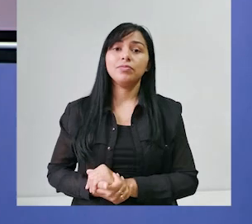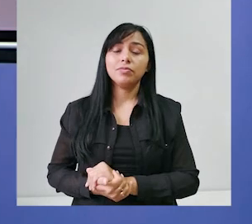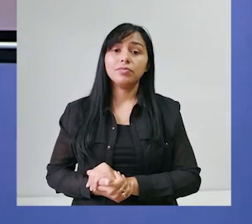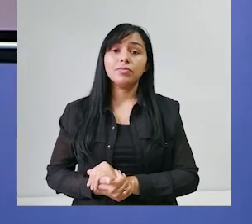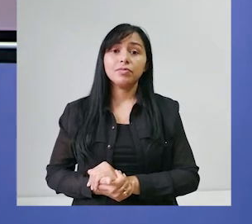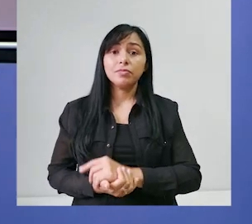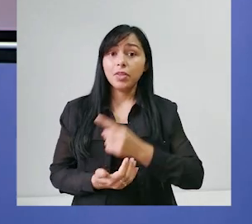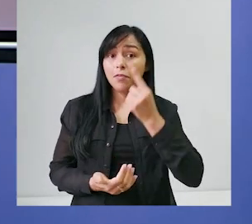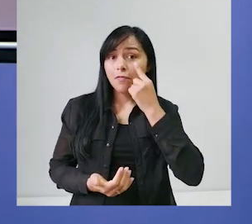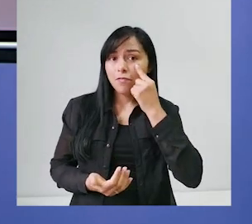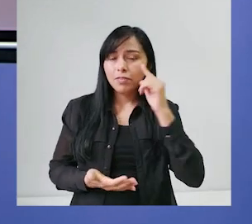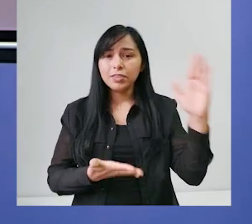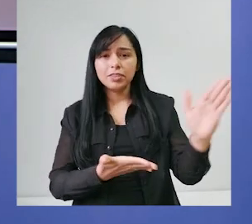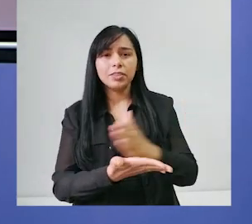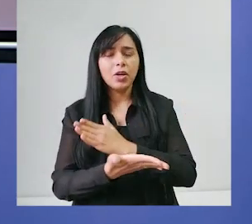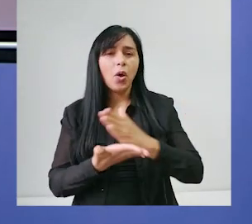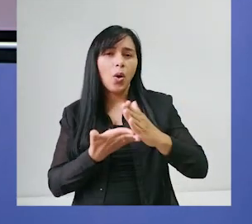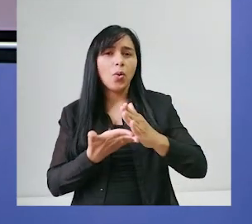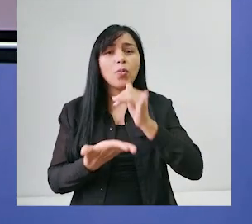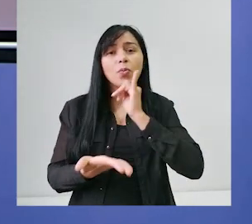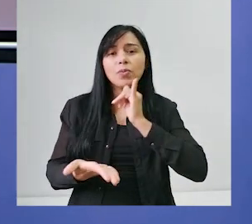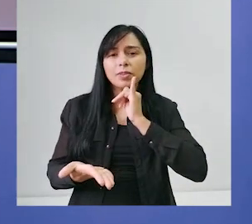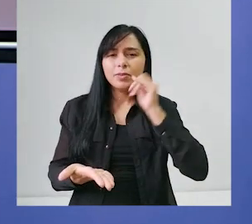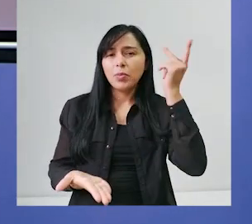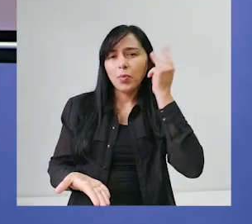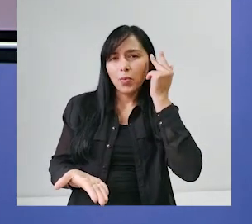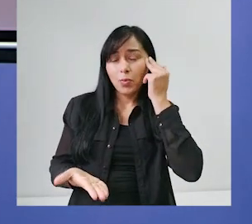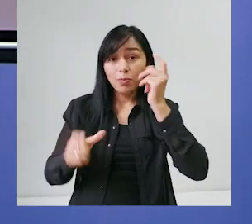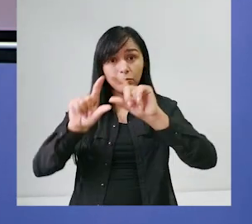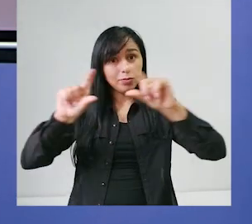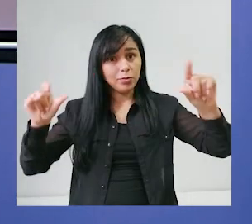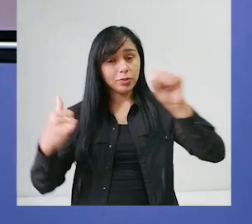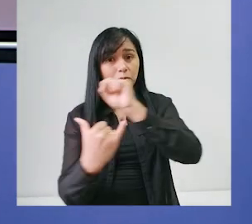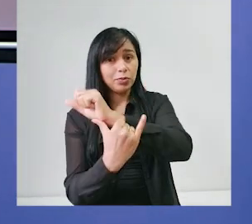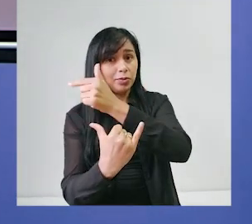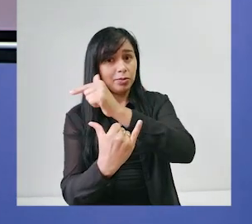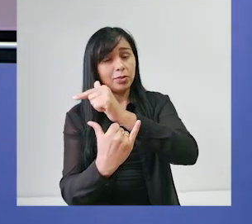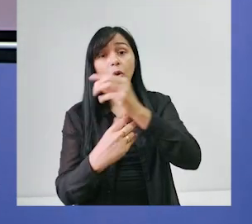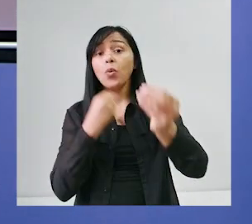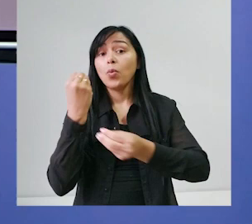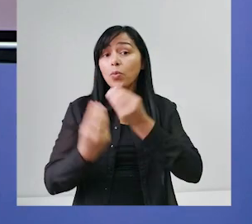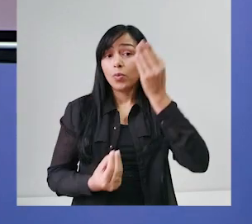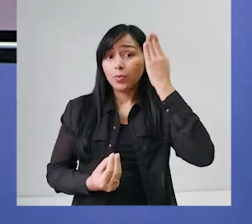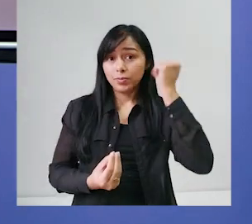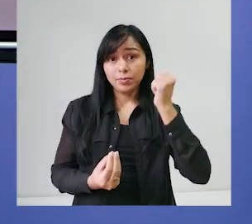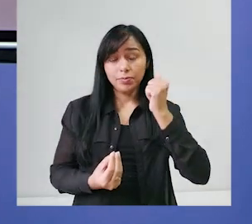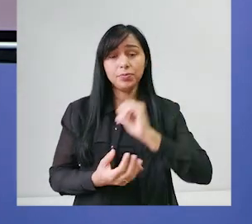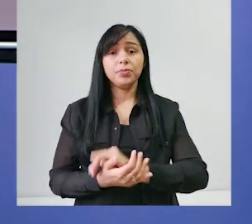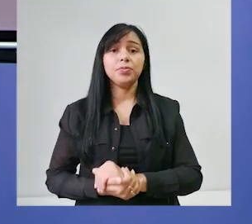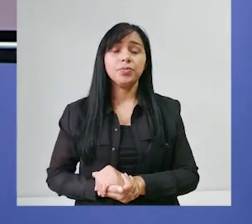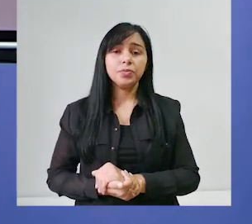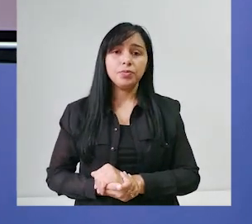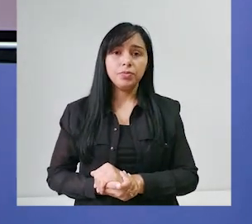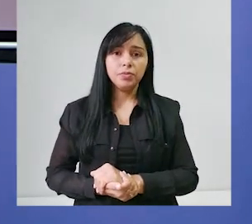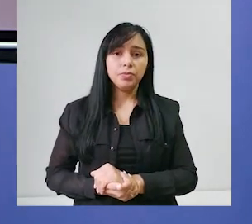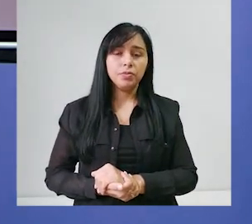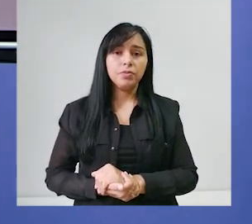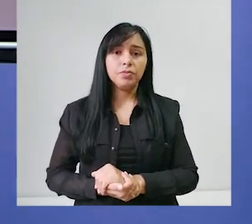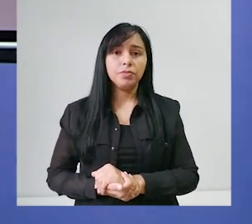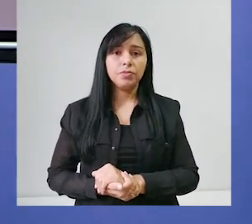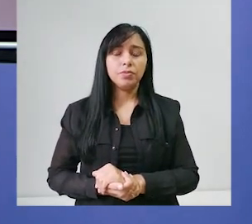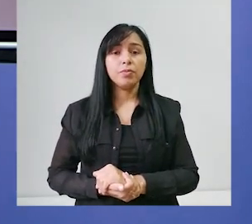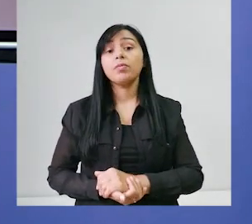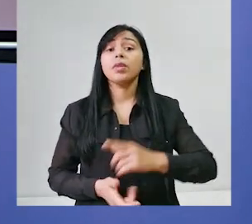ver agora os casos mais comuns de orações sem sujeito quando acontece de termos uma oração sem sujeito